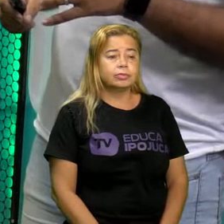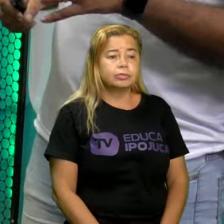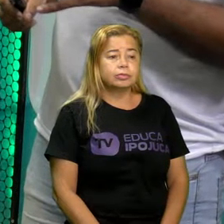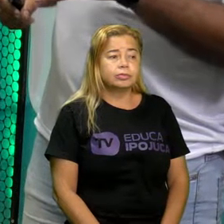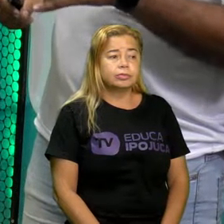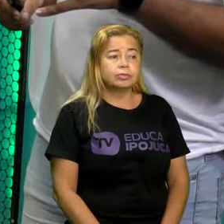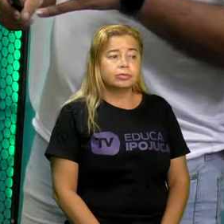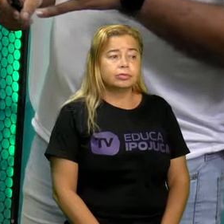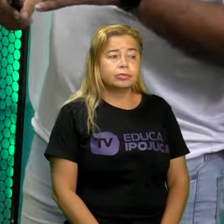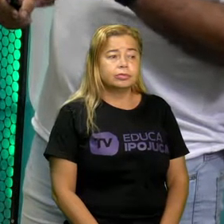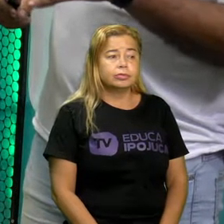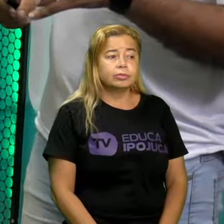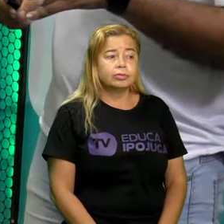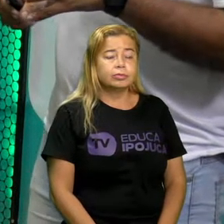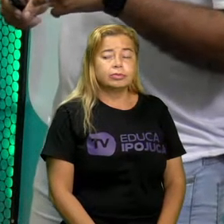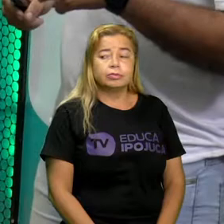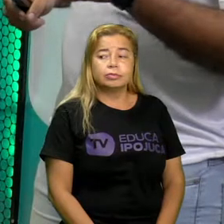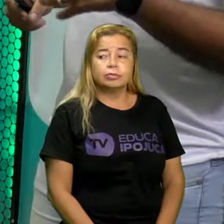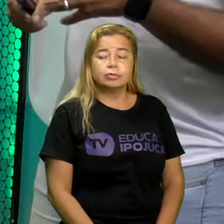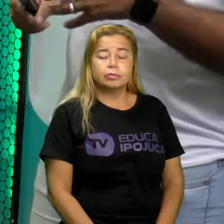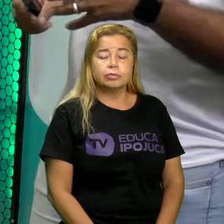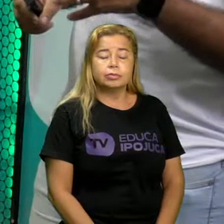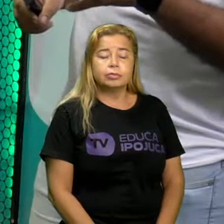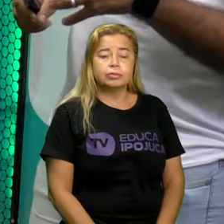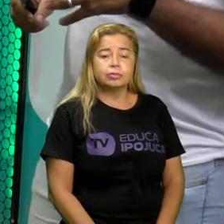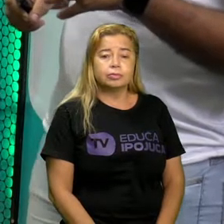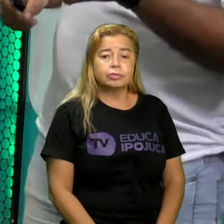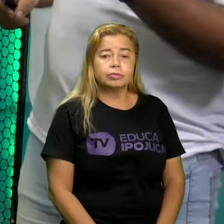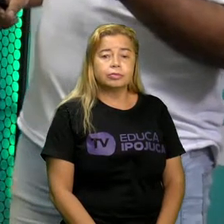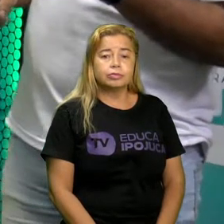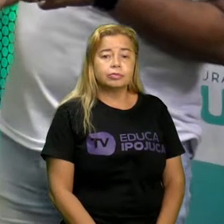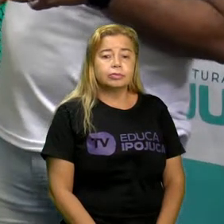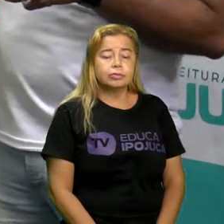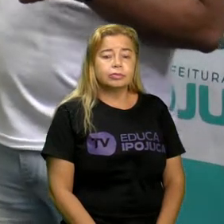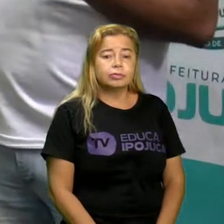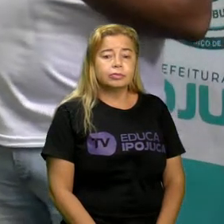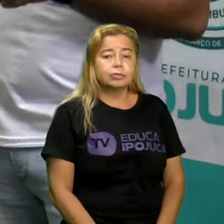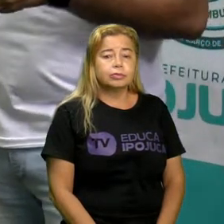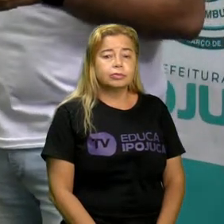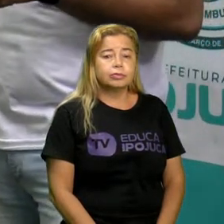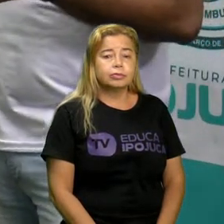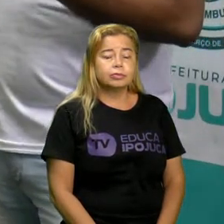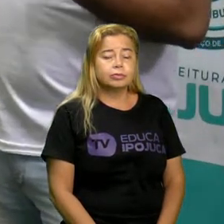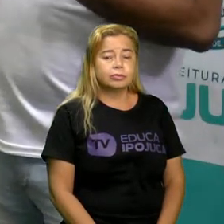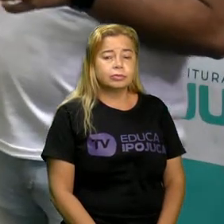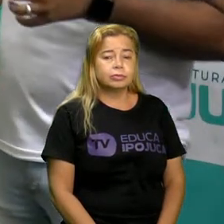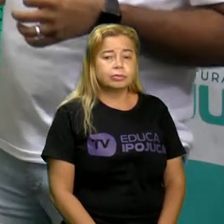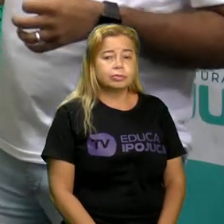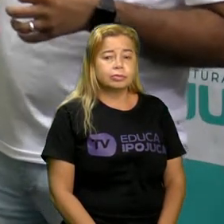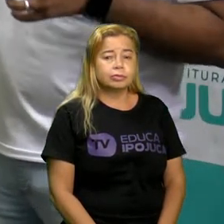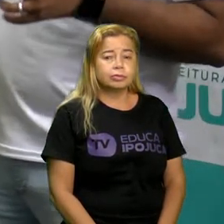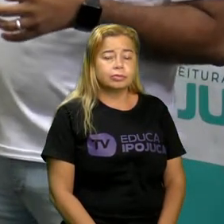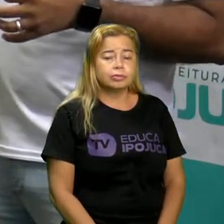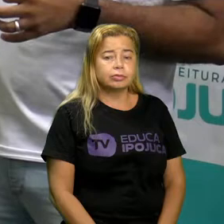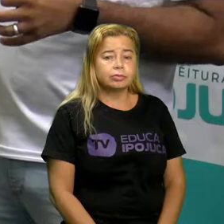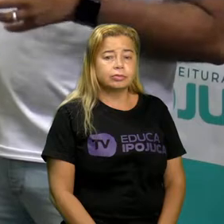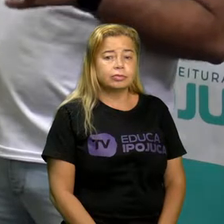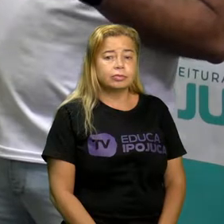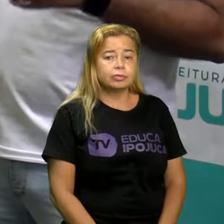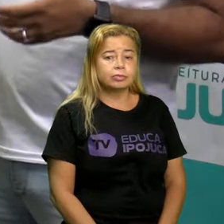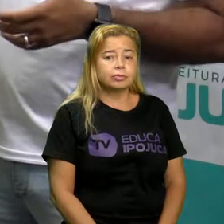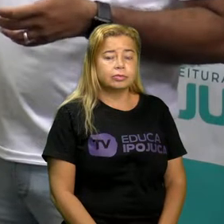P, Q, R, S, T, U, V, W,